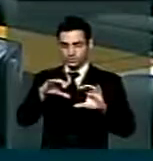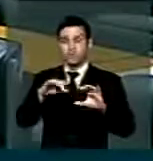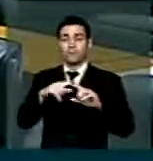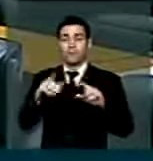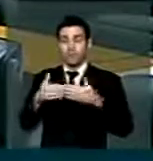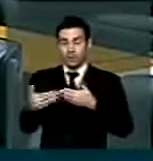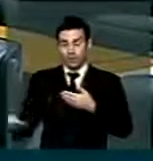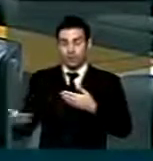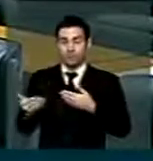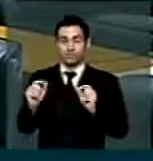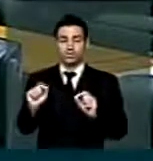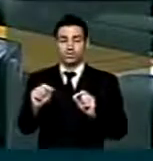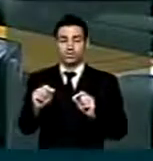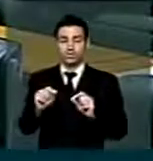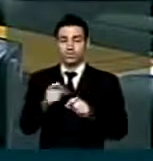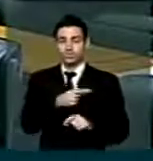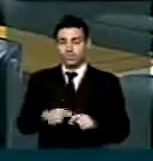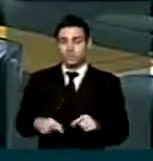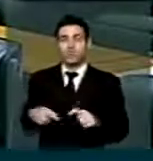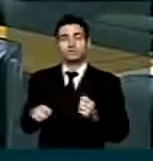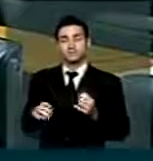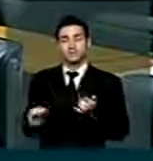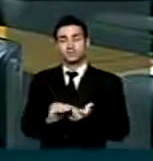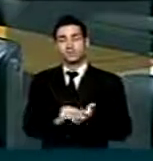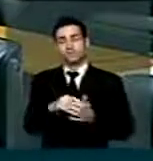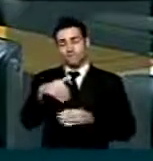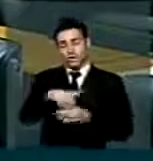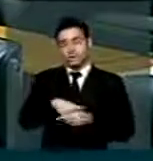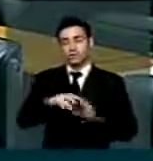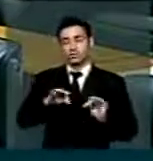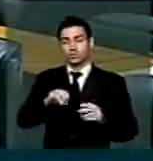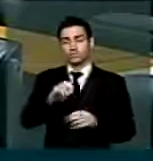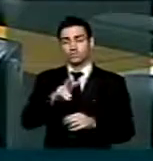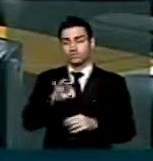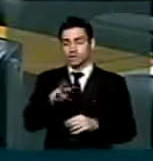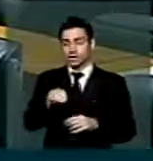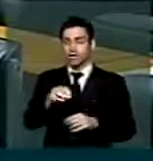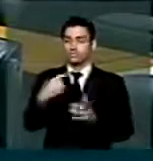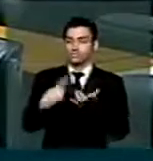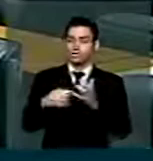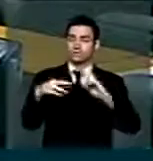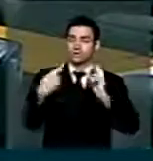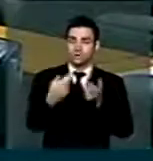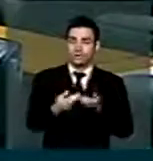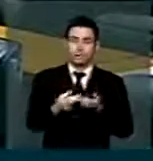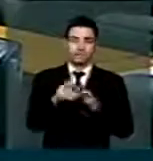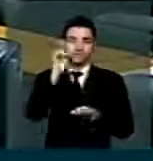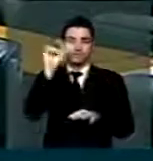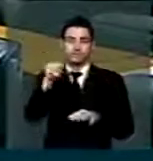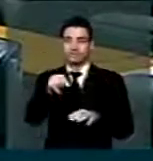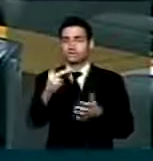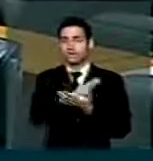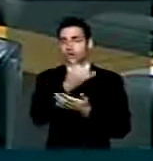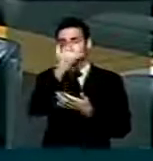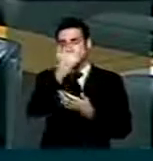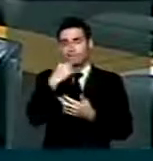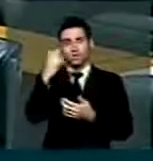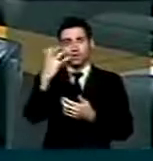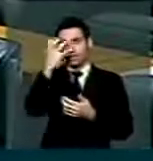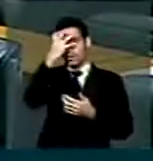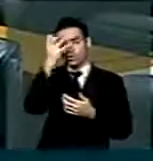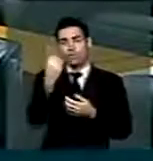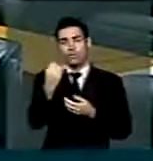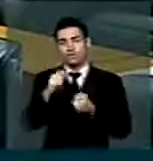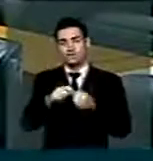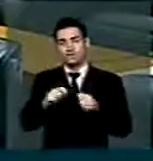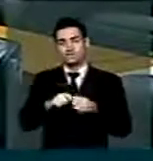do Congresso realmente coloque em votação todos os vetos, convoque reuniões e não tenhamos mais esse vexame de termos que